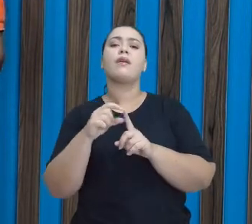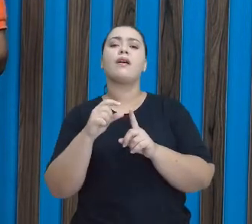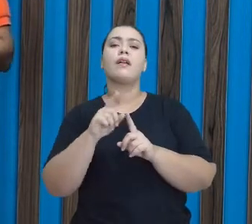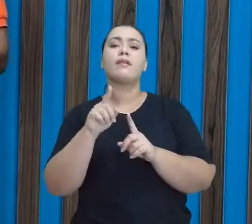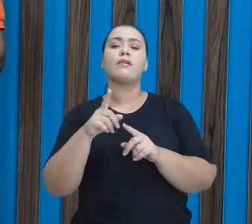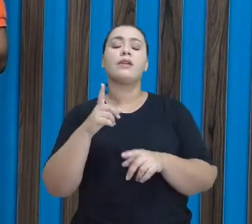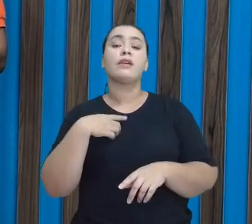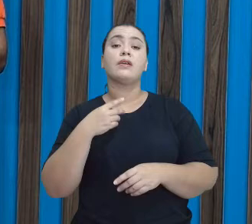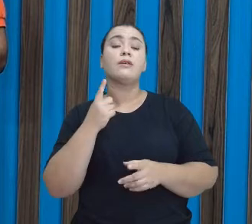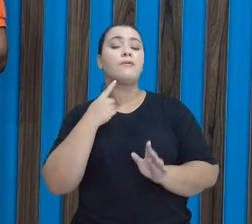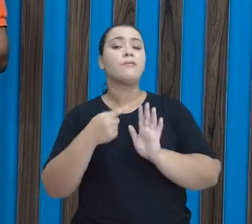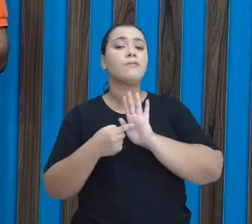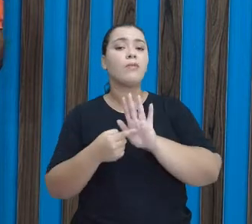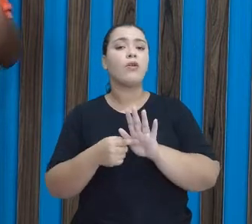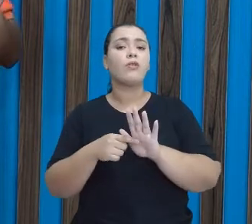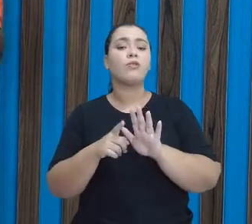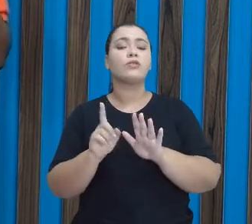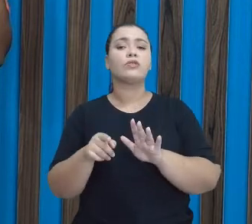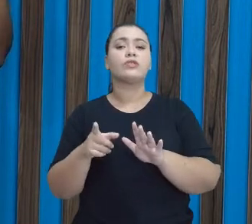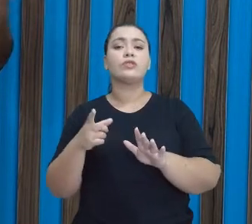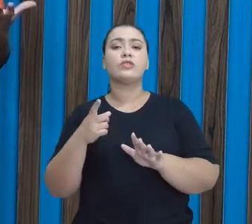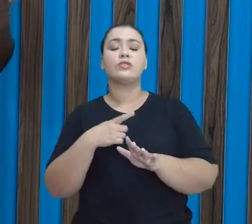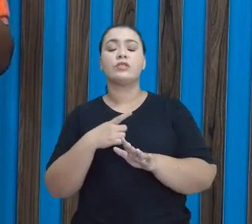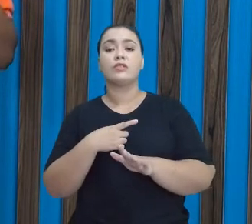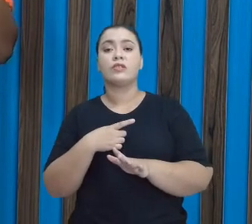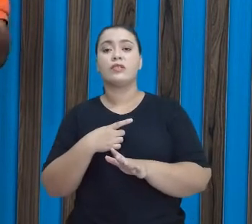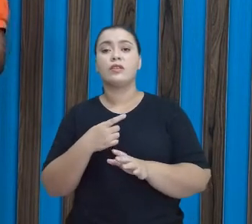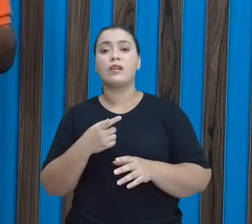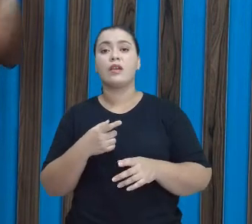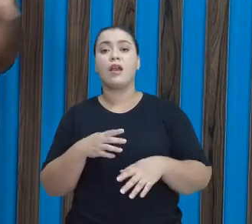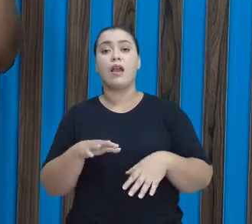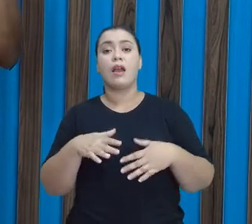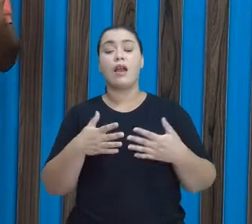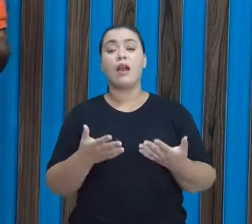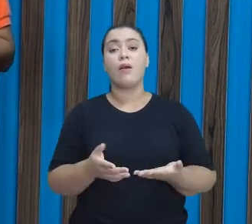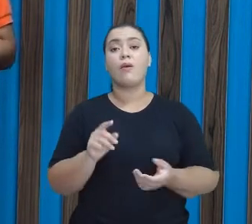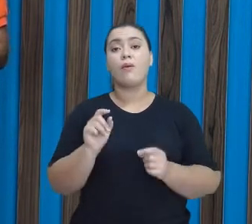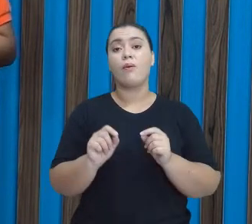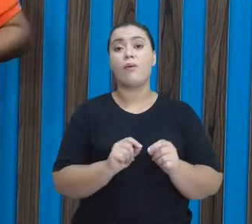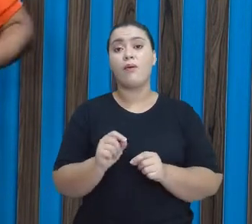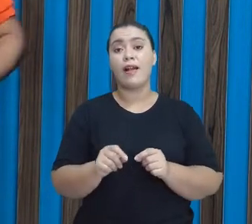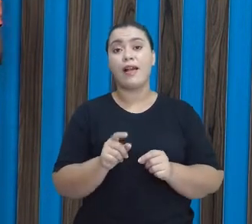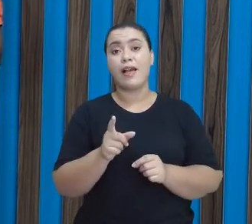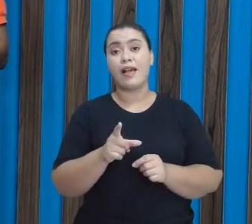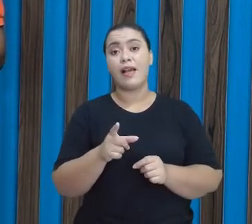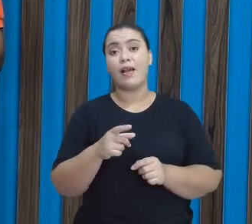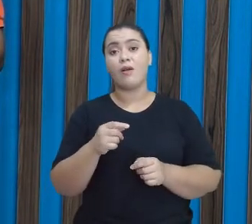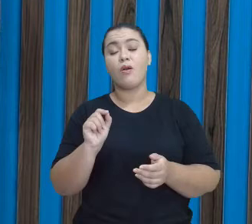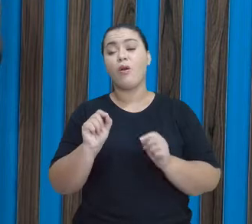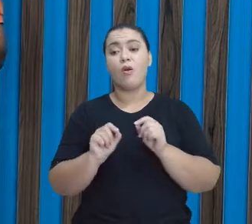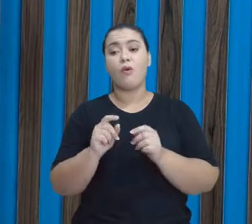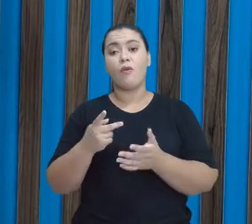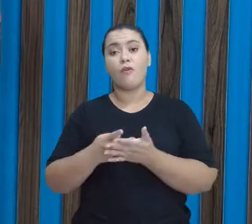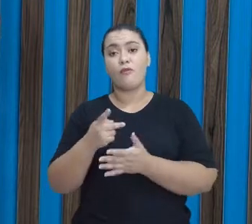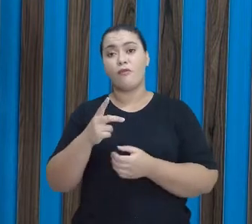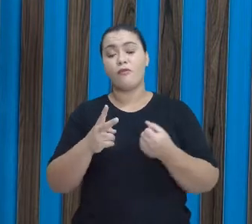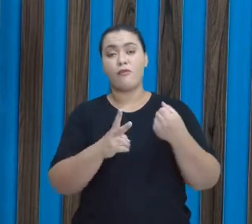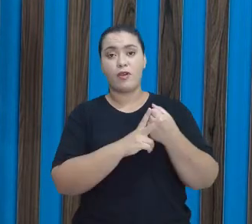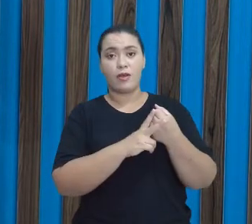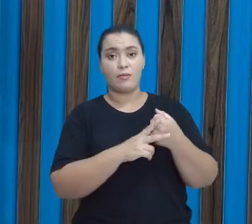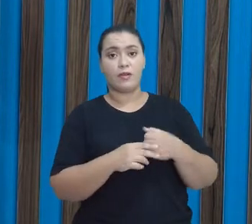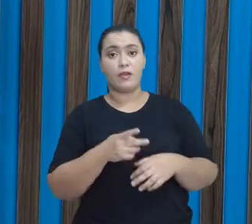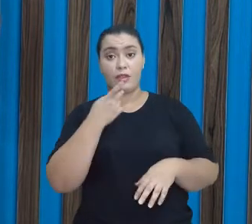do verbo. Então, são advérbios que vão demonstrar essas circunstâncias do verbo. Então, quando eu